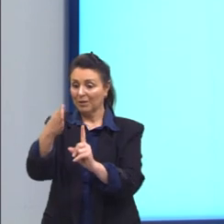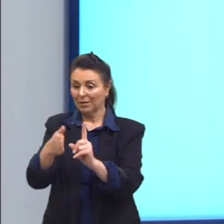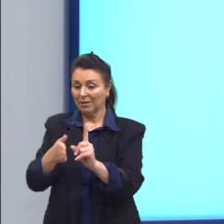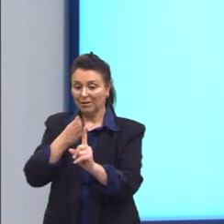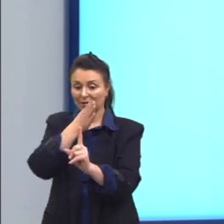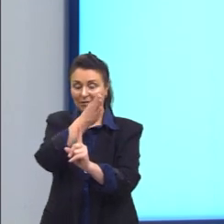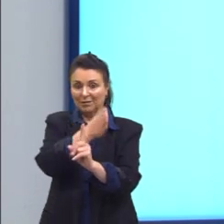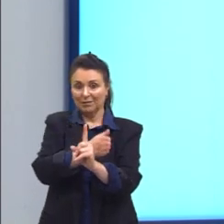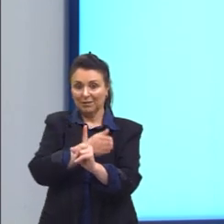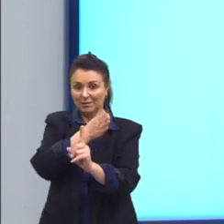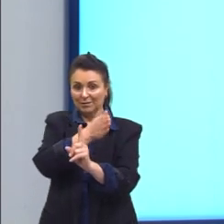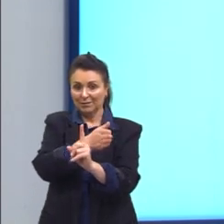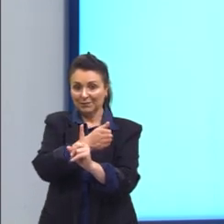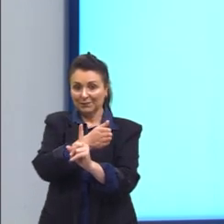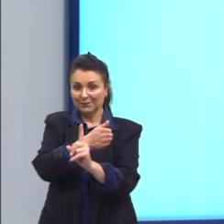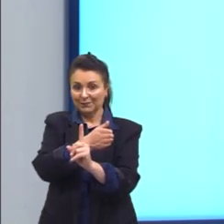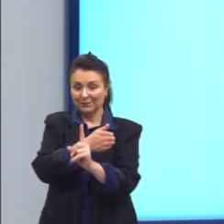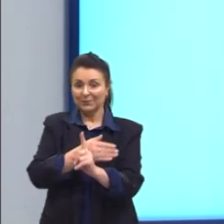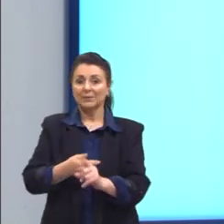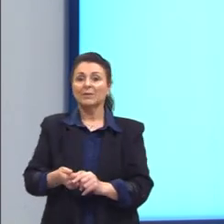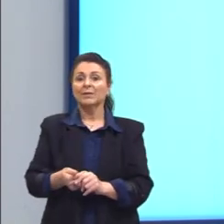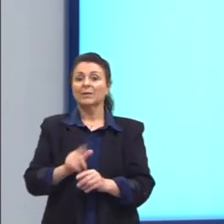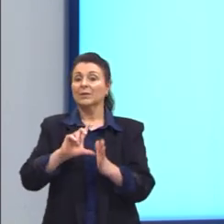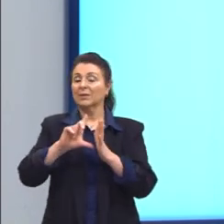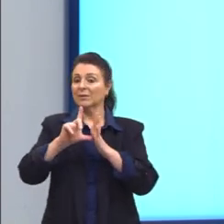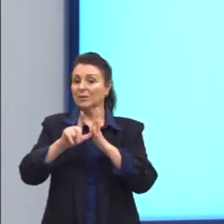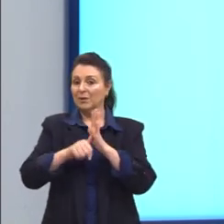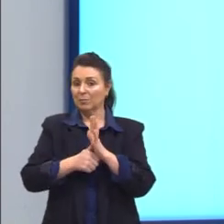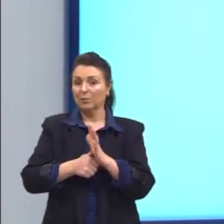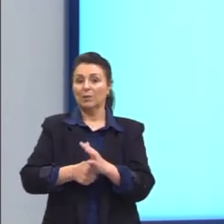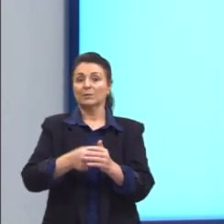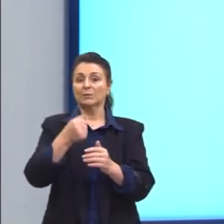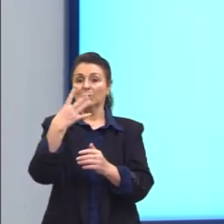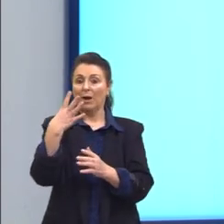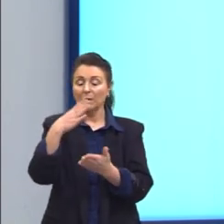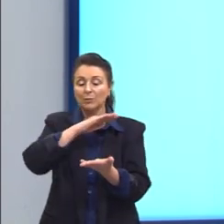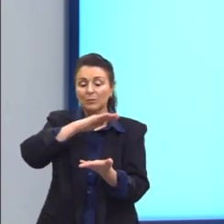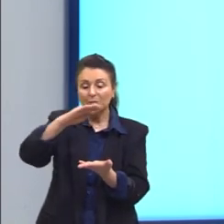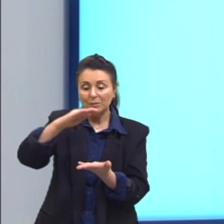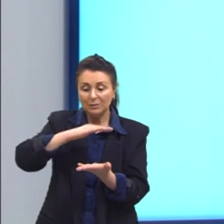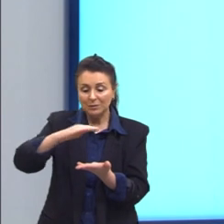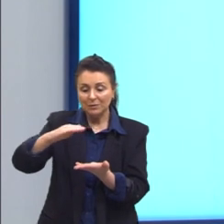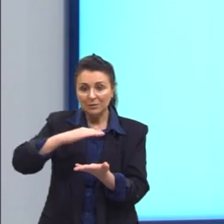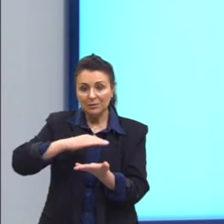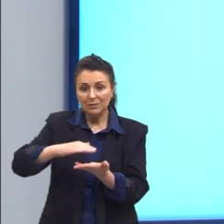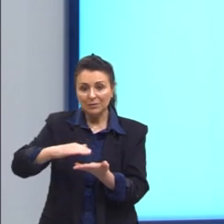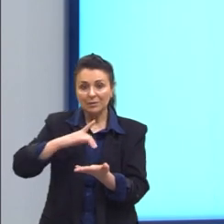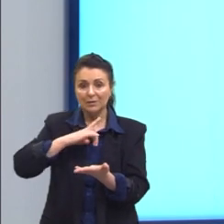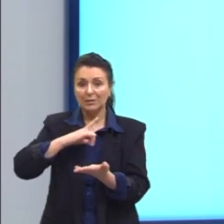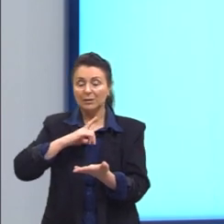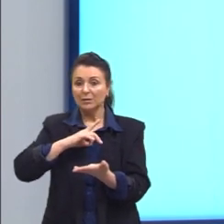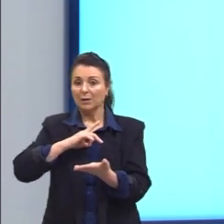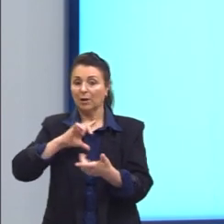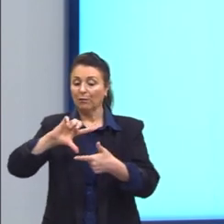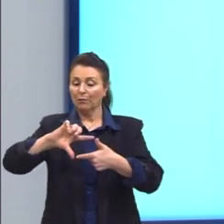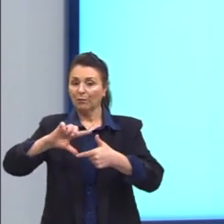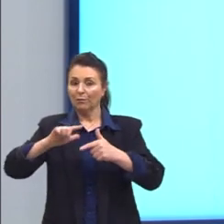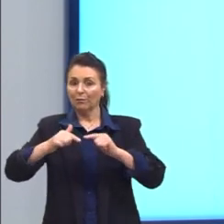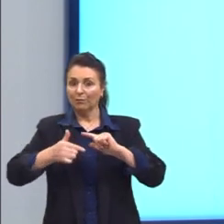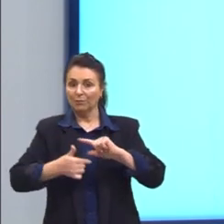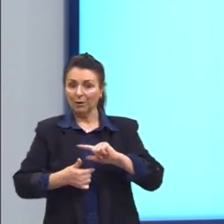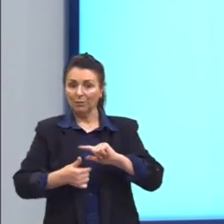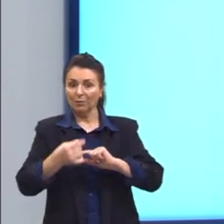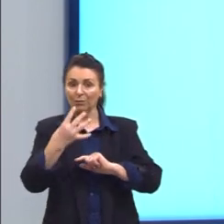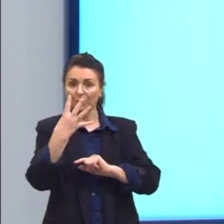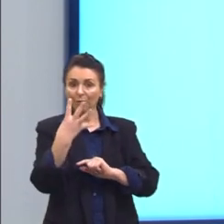E então após realizar as 4 secções nós teremos formados ele na figura